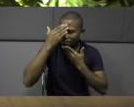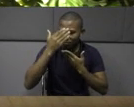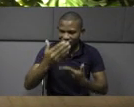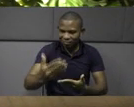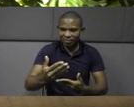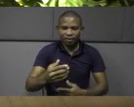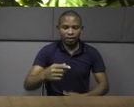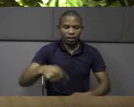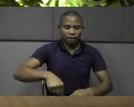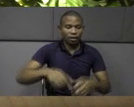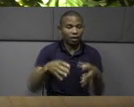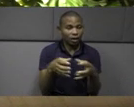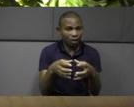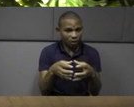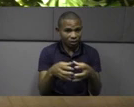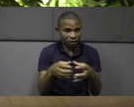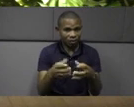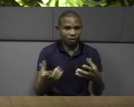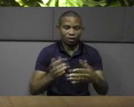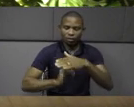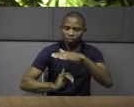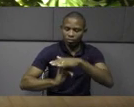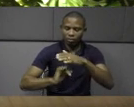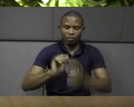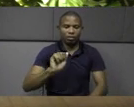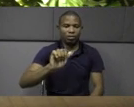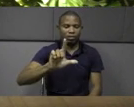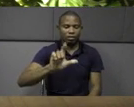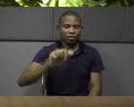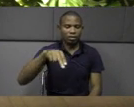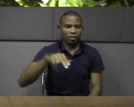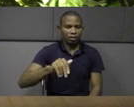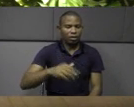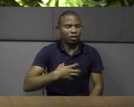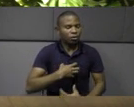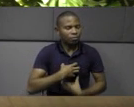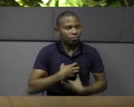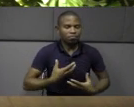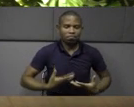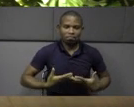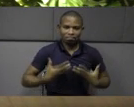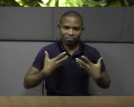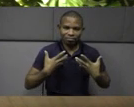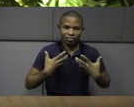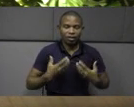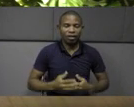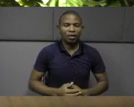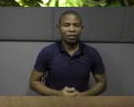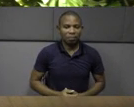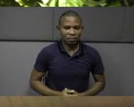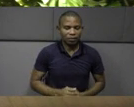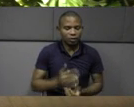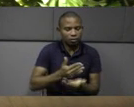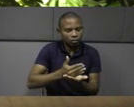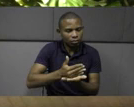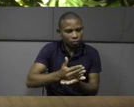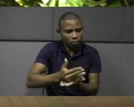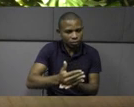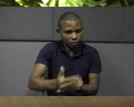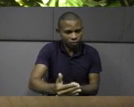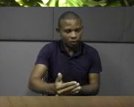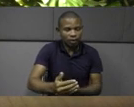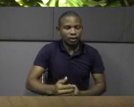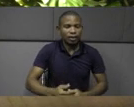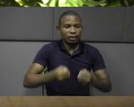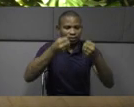organização do instituto alana é uma honra estar aqui é eu acho que é importante a gente começar um pouco